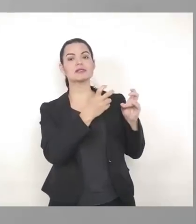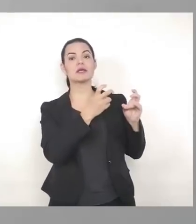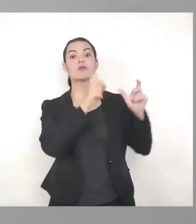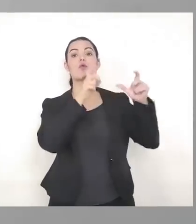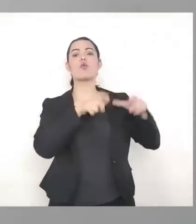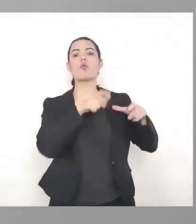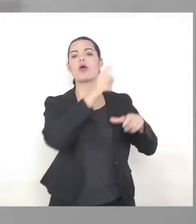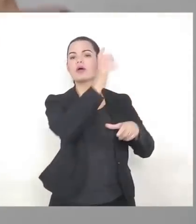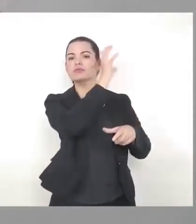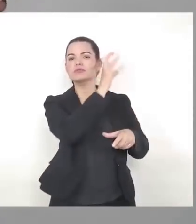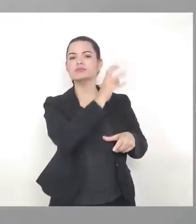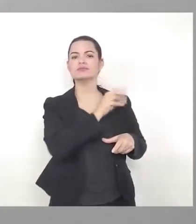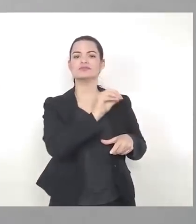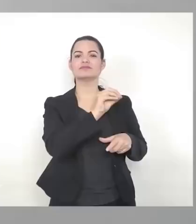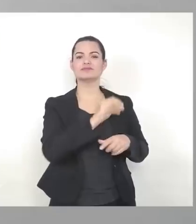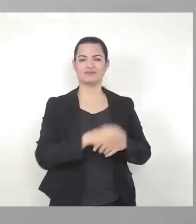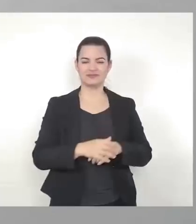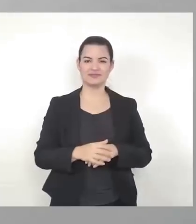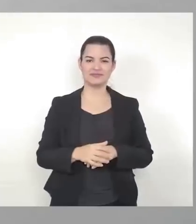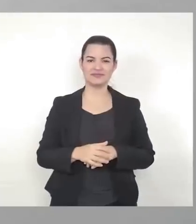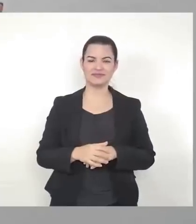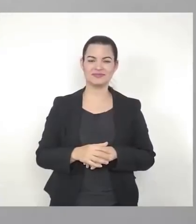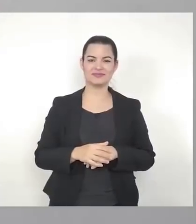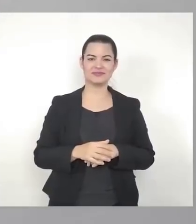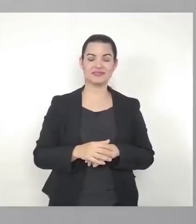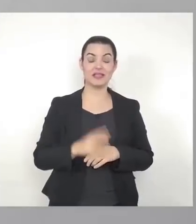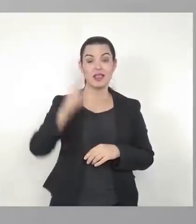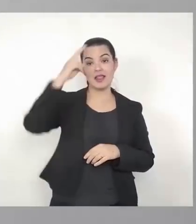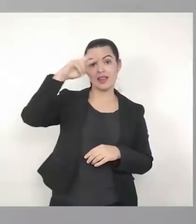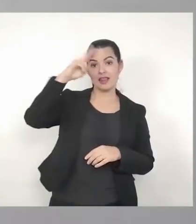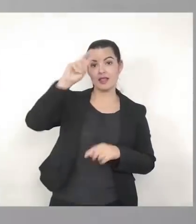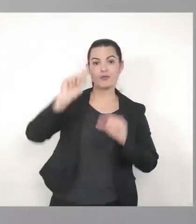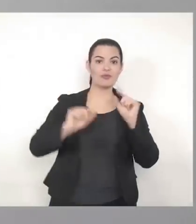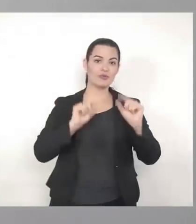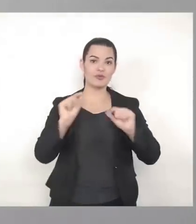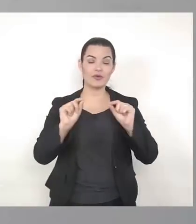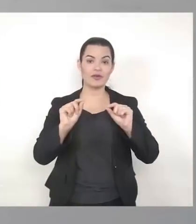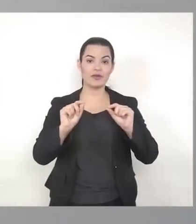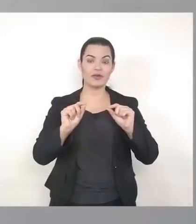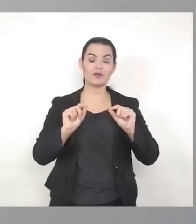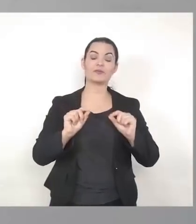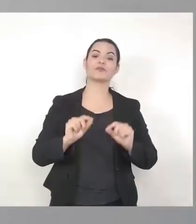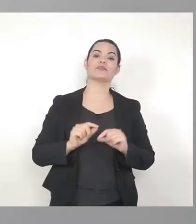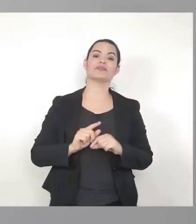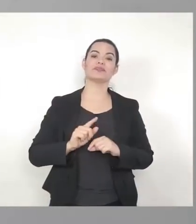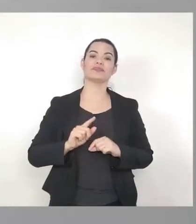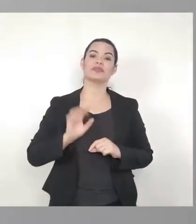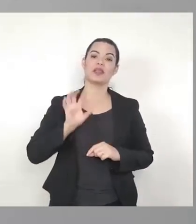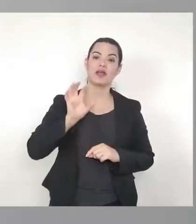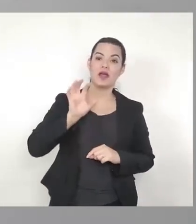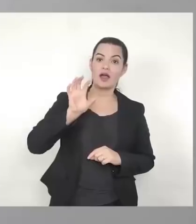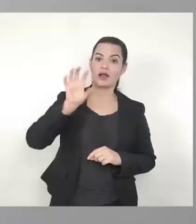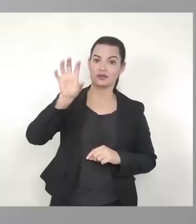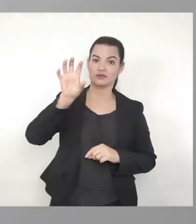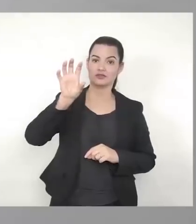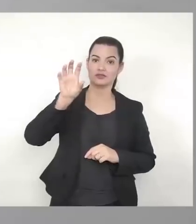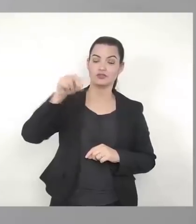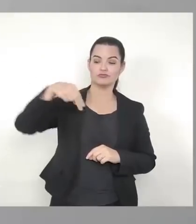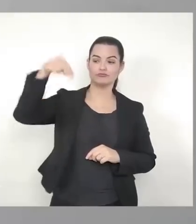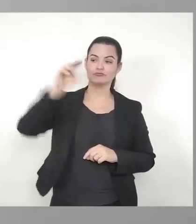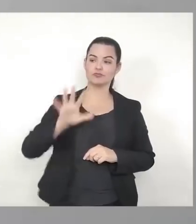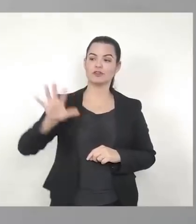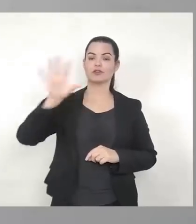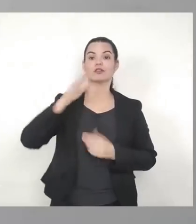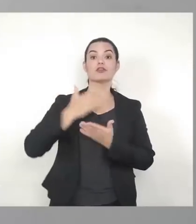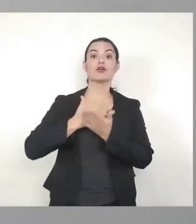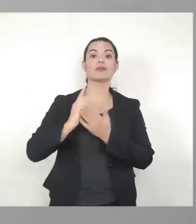vocês conseguem, olhando para esse mapa, lembrar que a região Nordeste, ela começa aqui